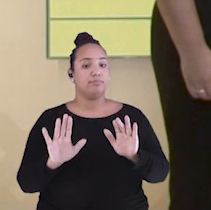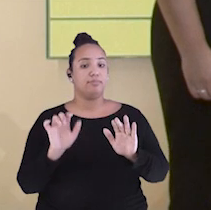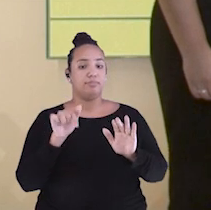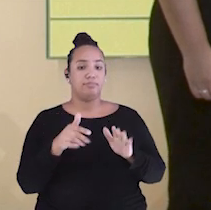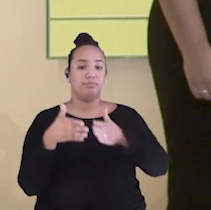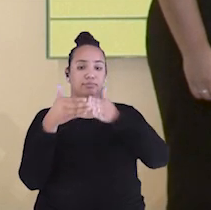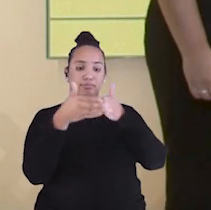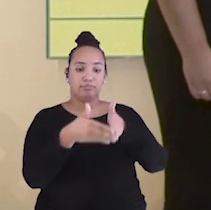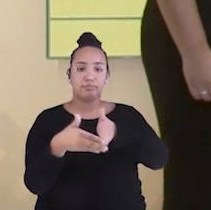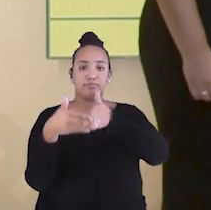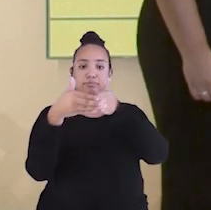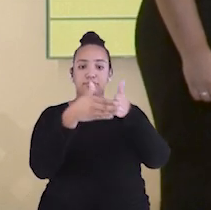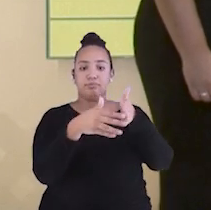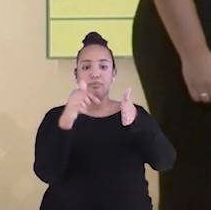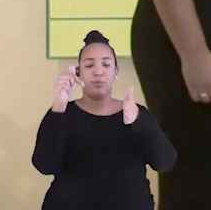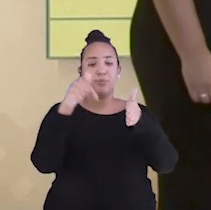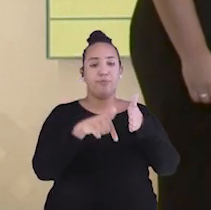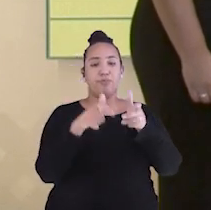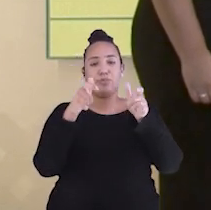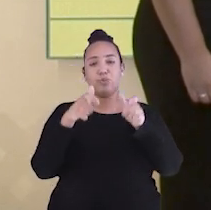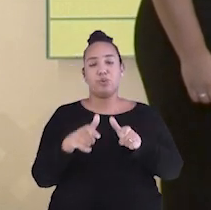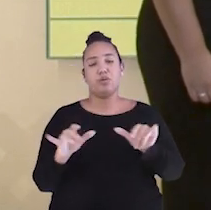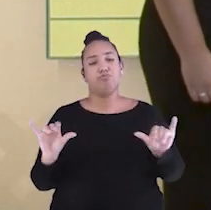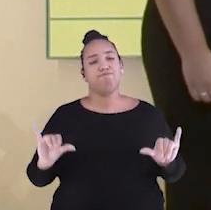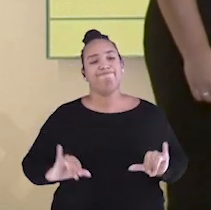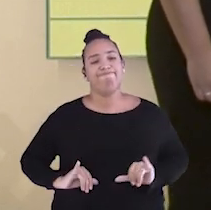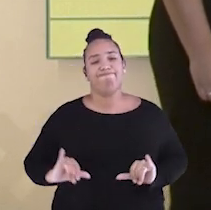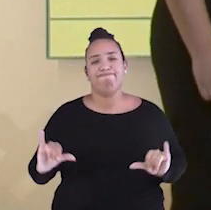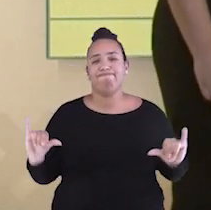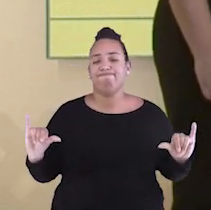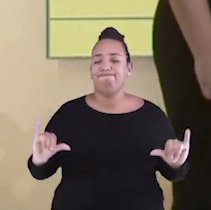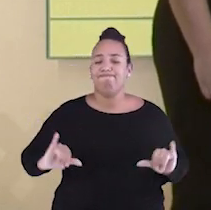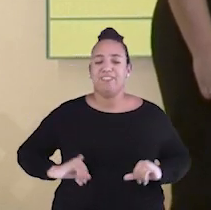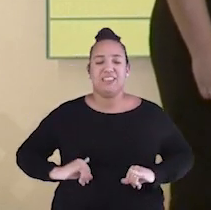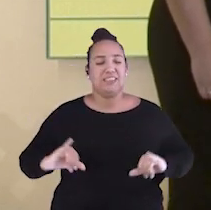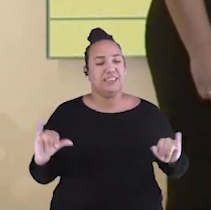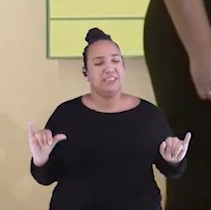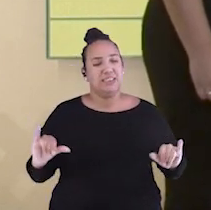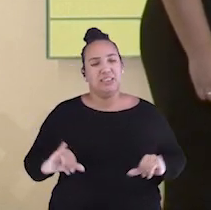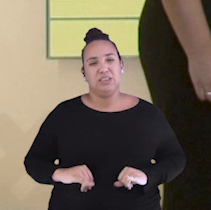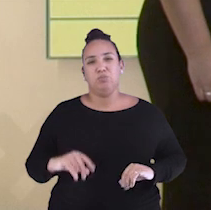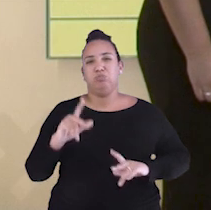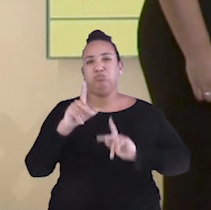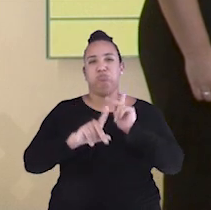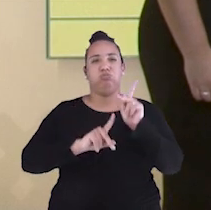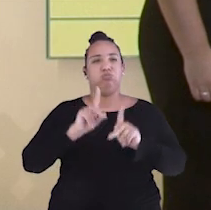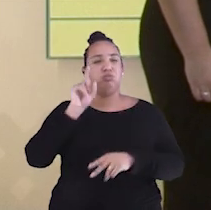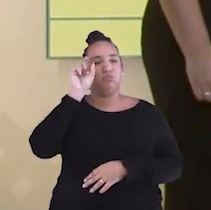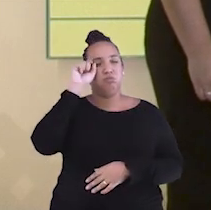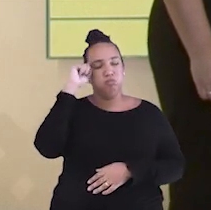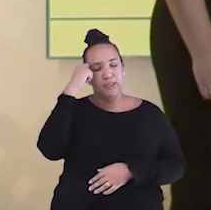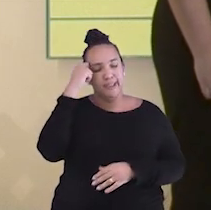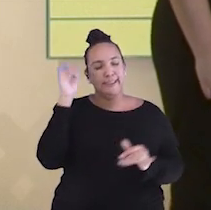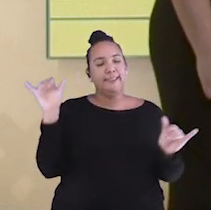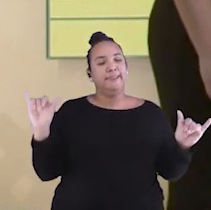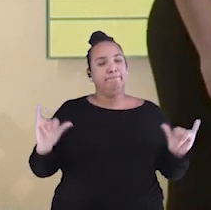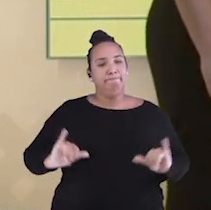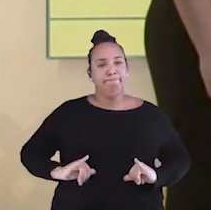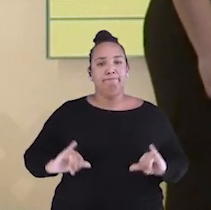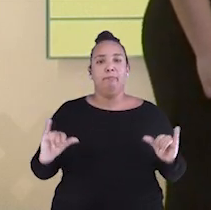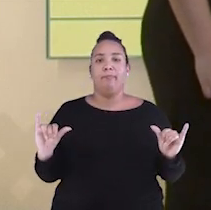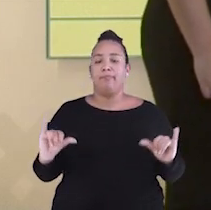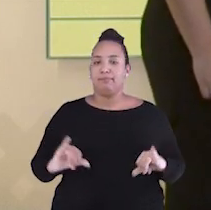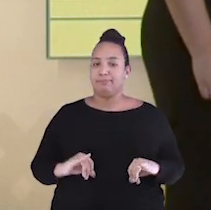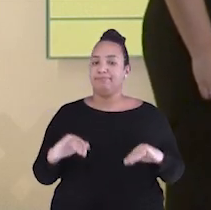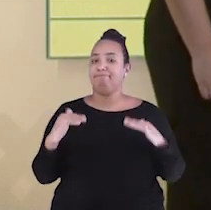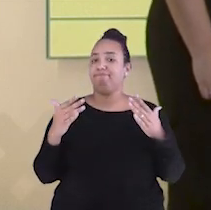navios negreiros eram lugares de dor, tortura e sofrimento para o povo preto. Dessa